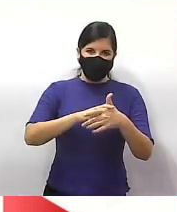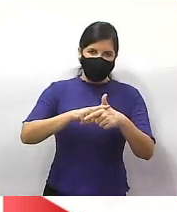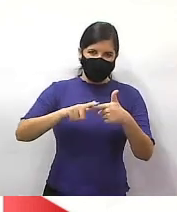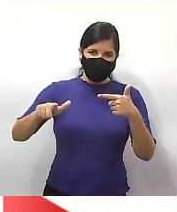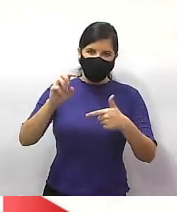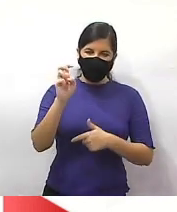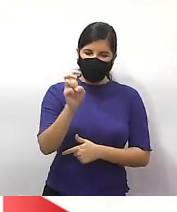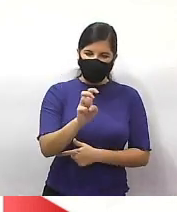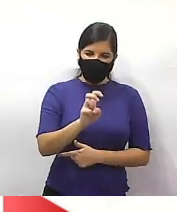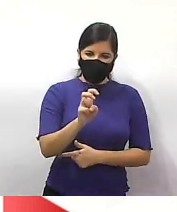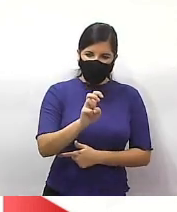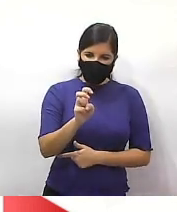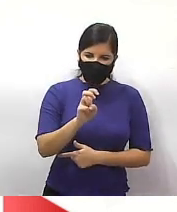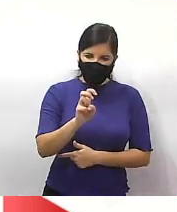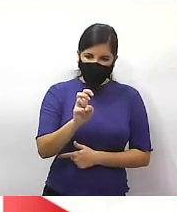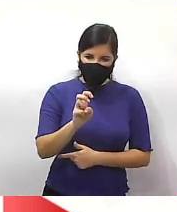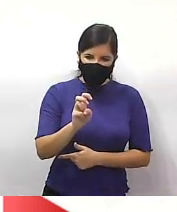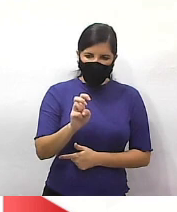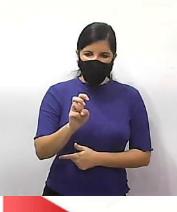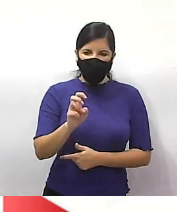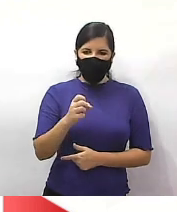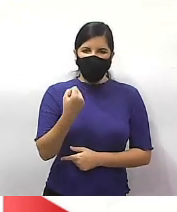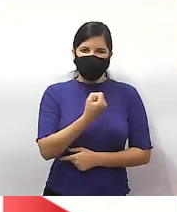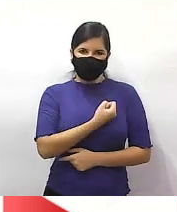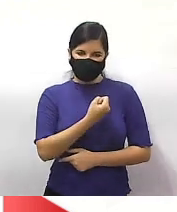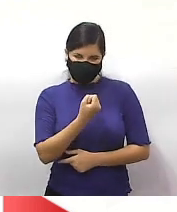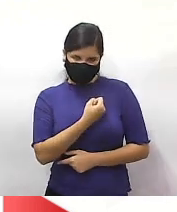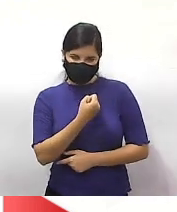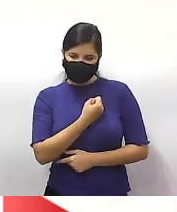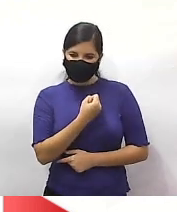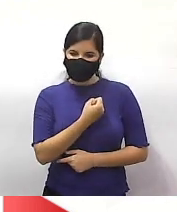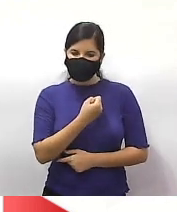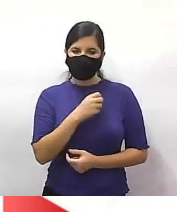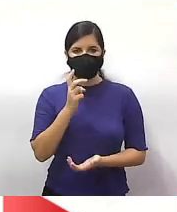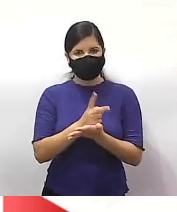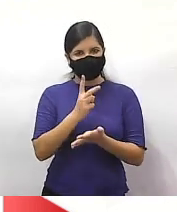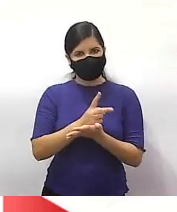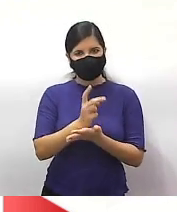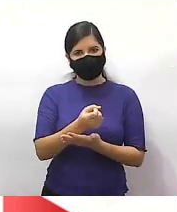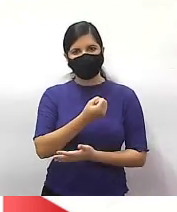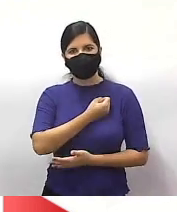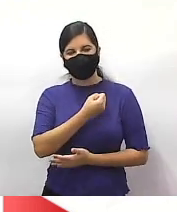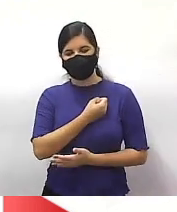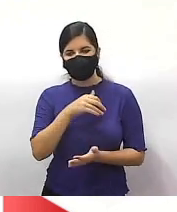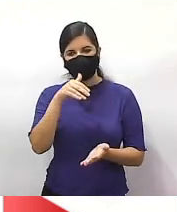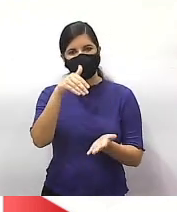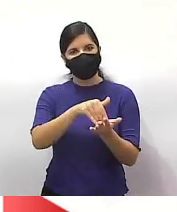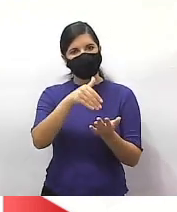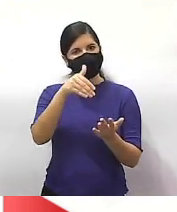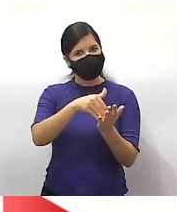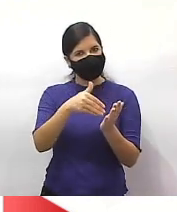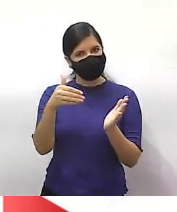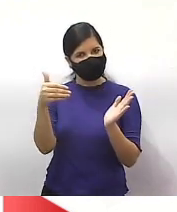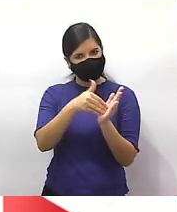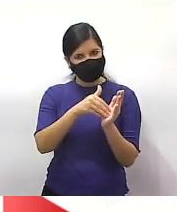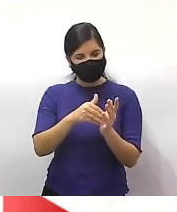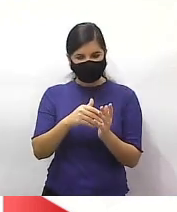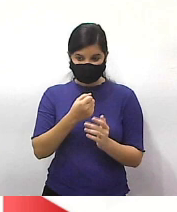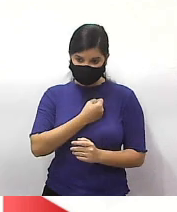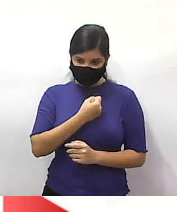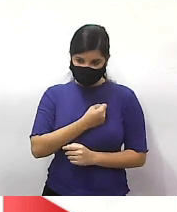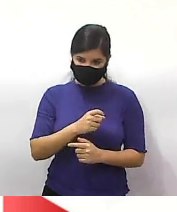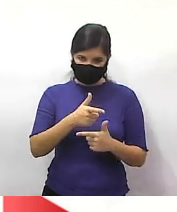regrinha é muito simples do 5. Sempre, na maioria das vezes, a gente vai pegar o último algarismo, não esquece, tá? Um